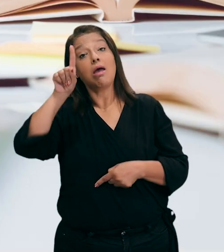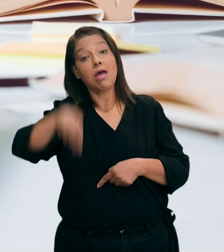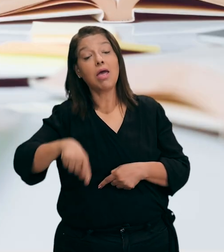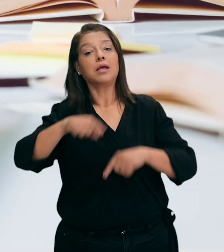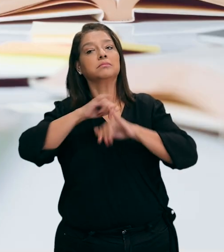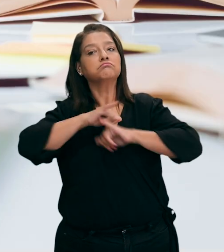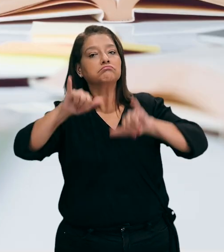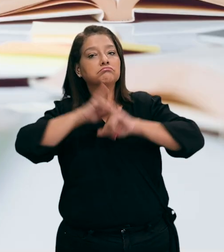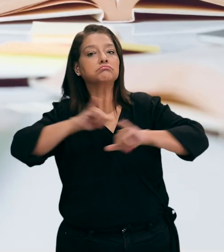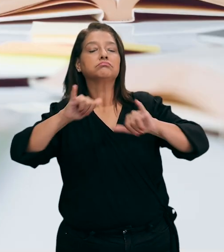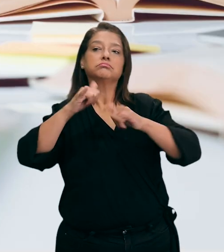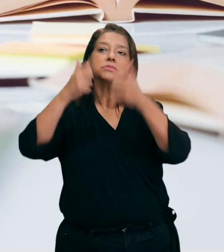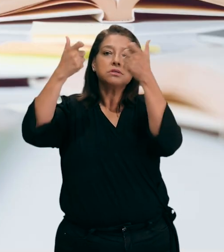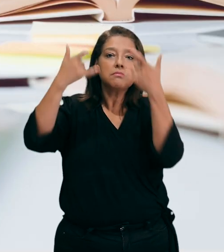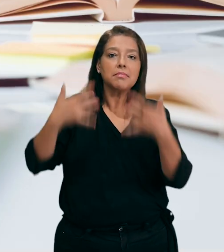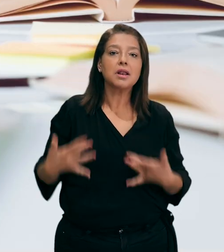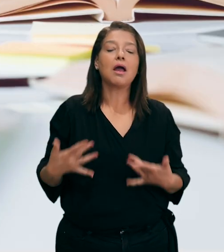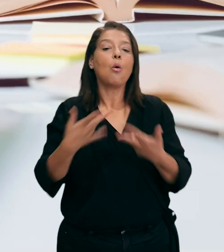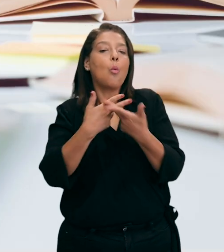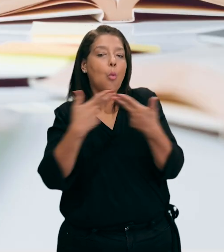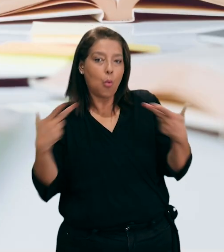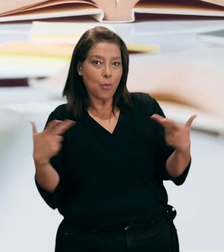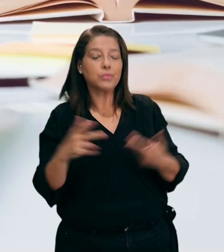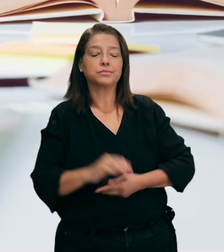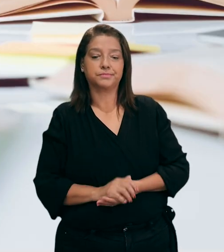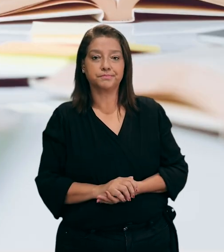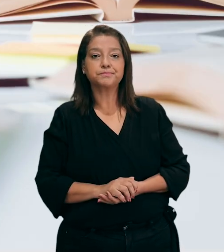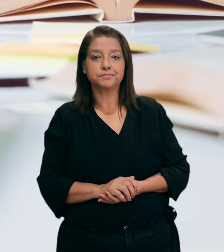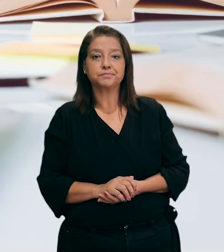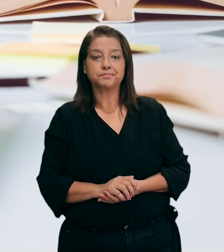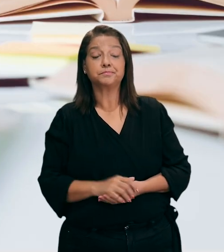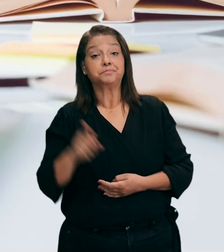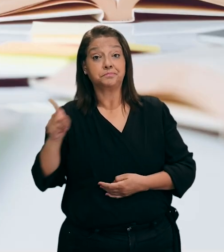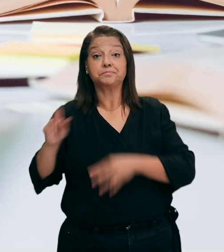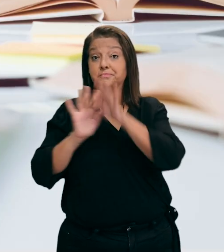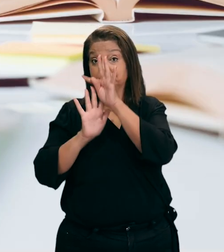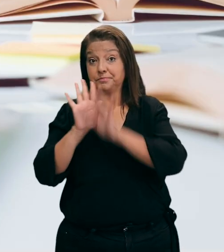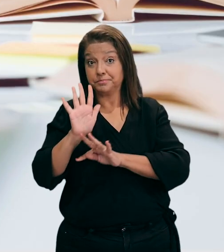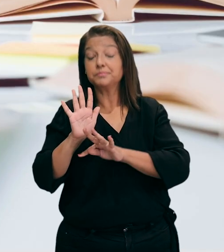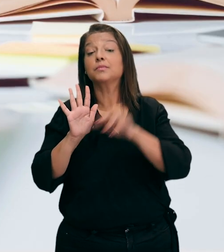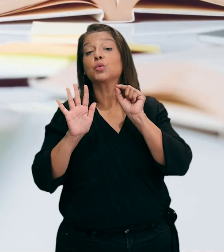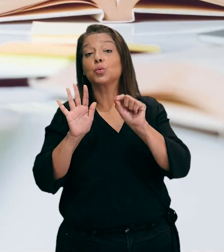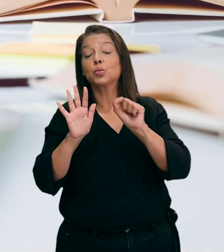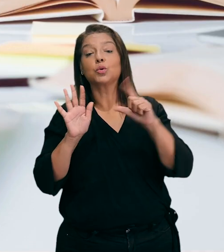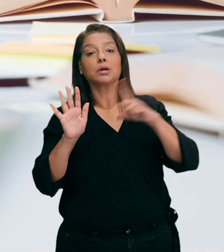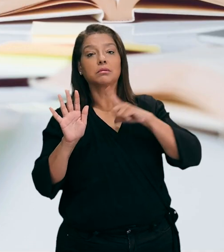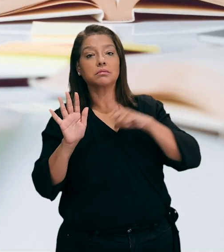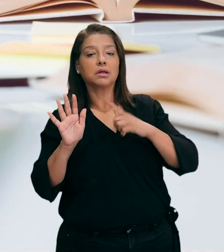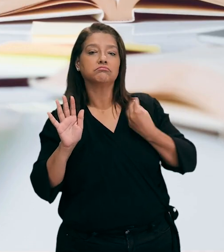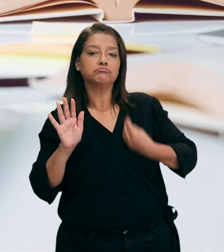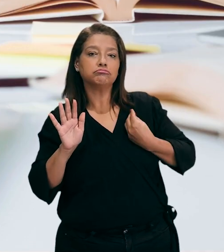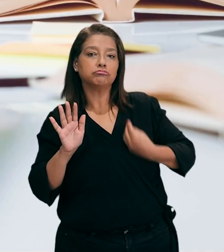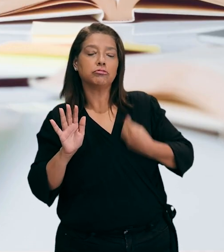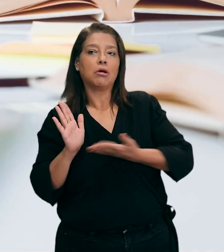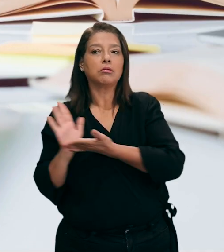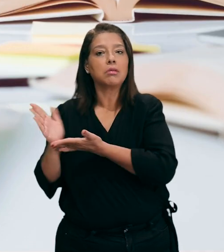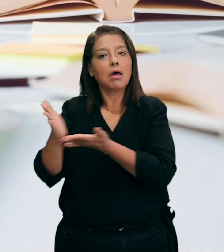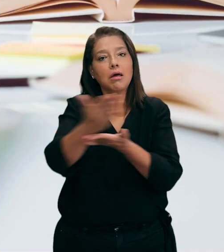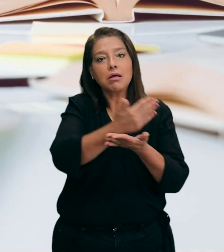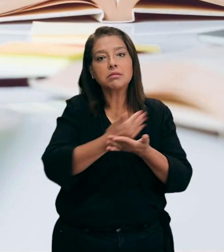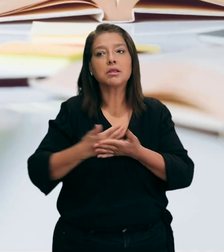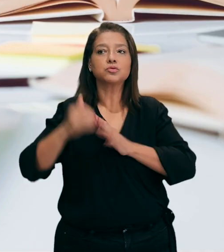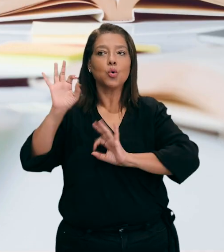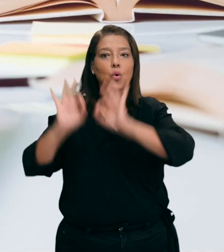ou explicar algo. Então, esses textos têm a presença de dados, a